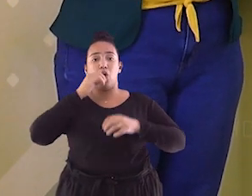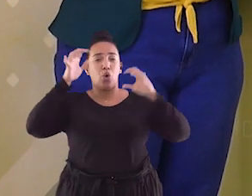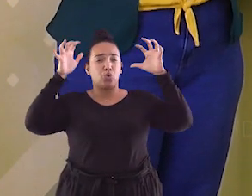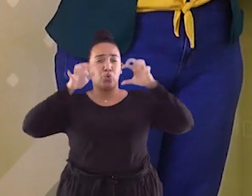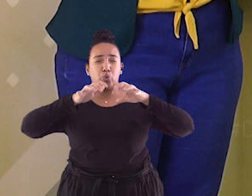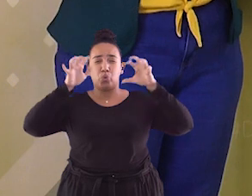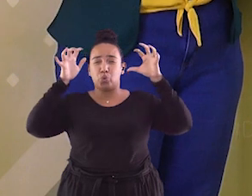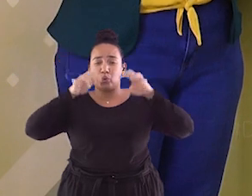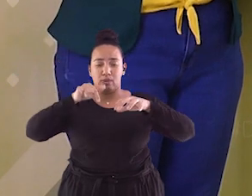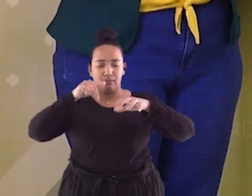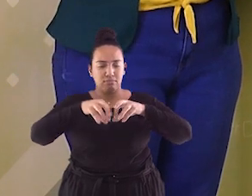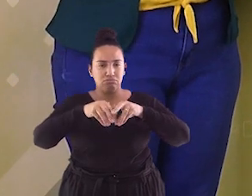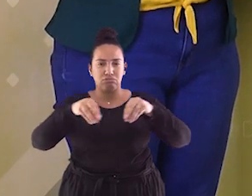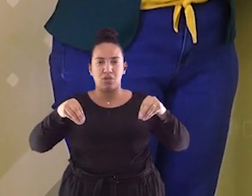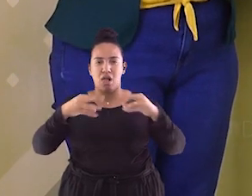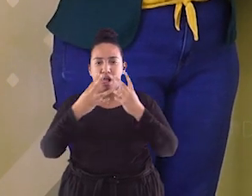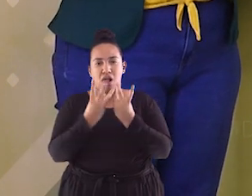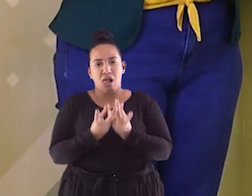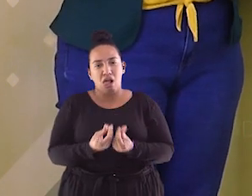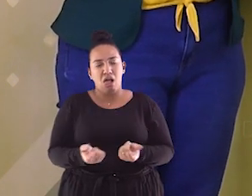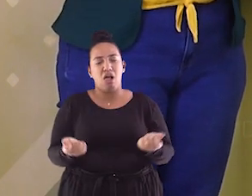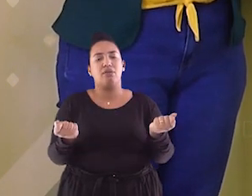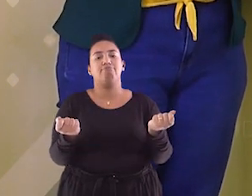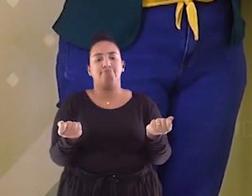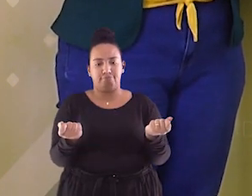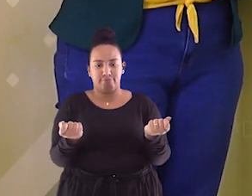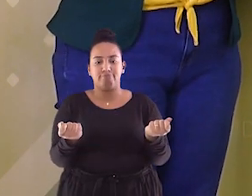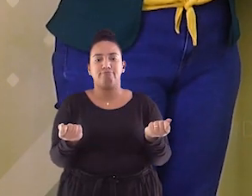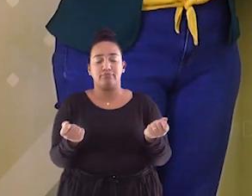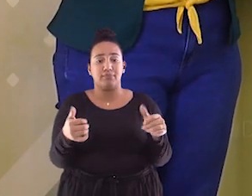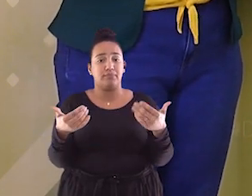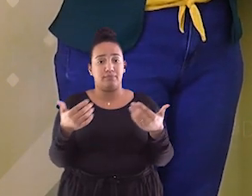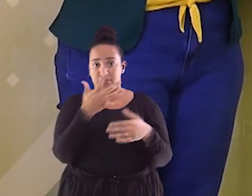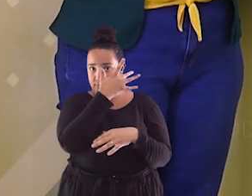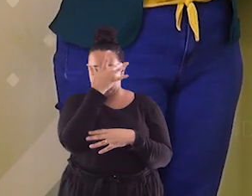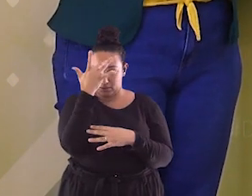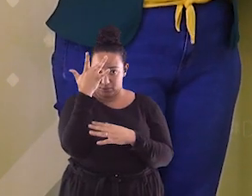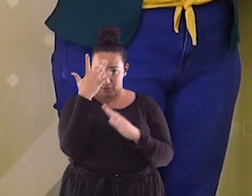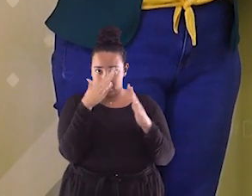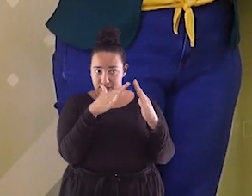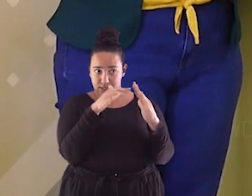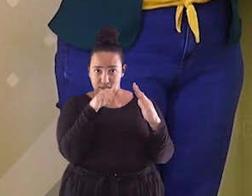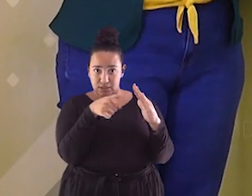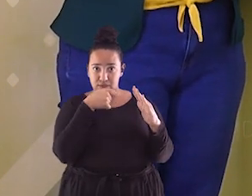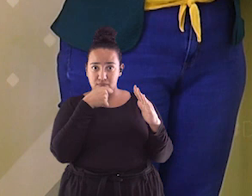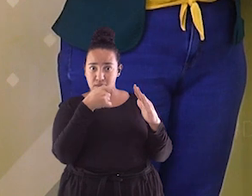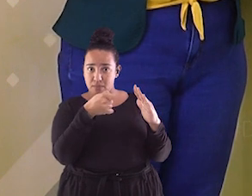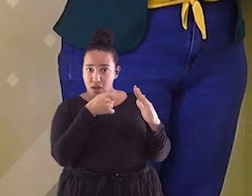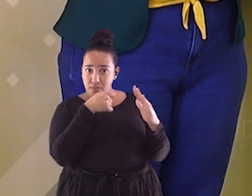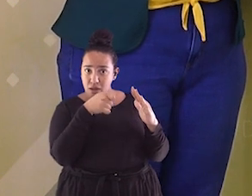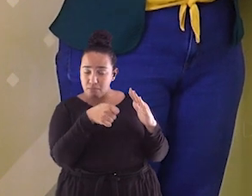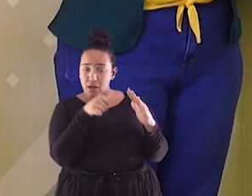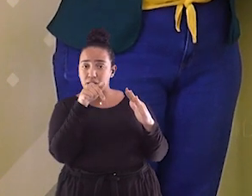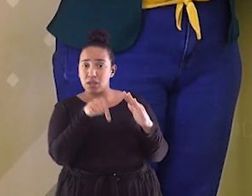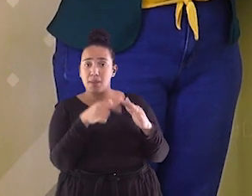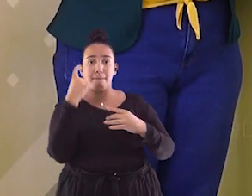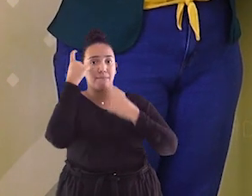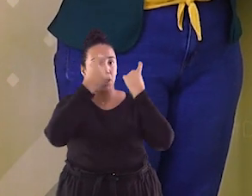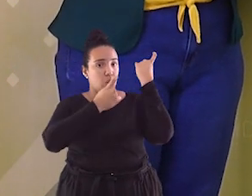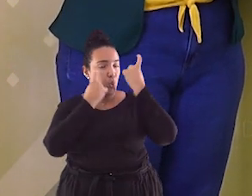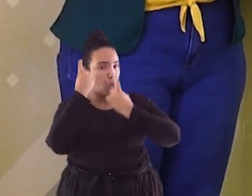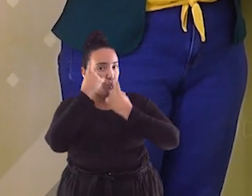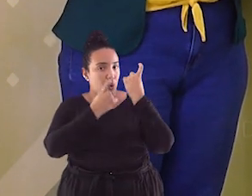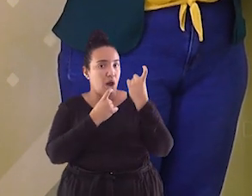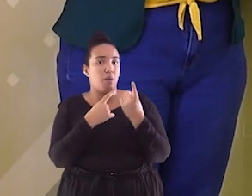foram desgastando ali o solo. Assim, os moradores, representados pela entrevistada, demonstram a sua